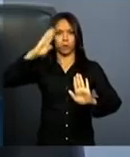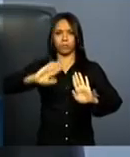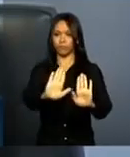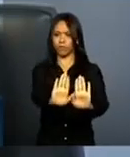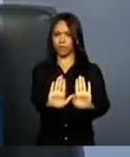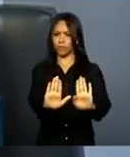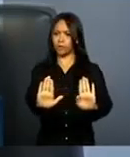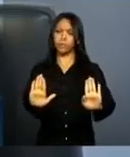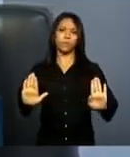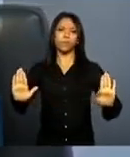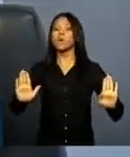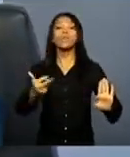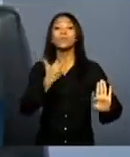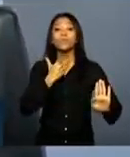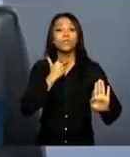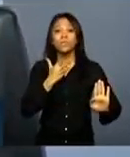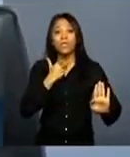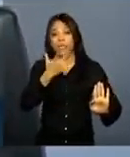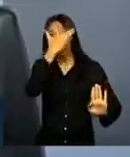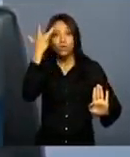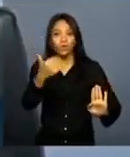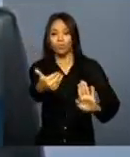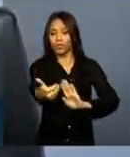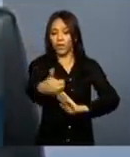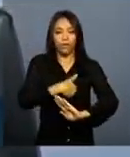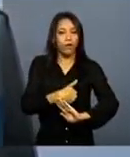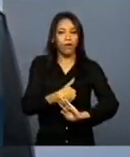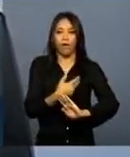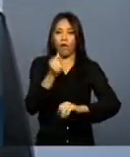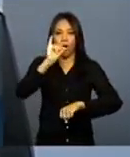elites. Cercaram essas pessoas, botaram